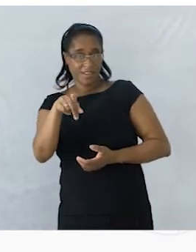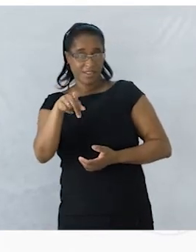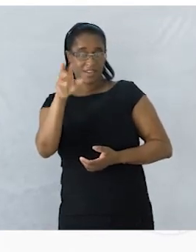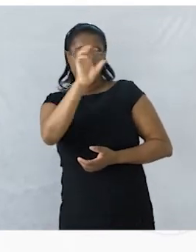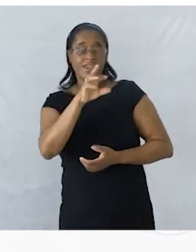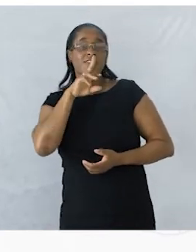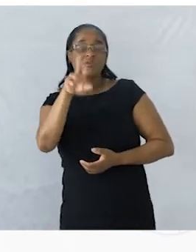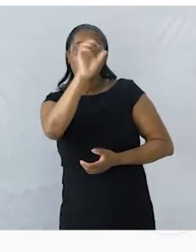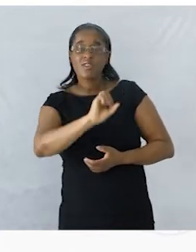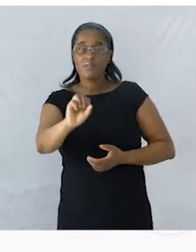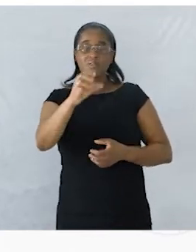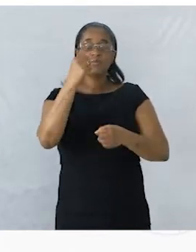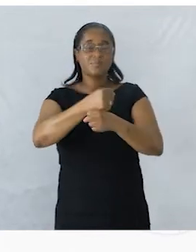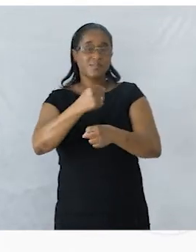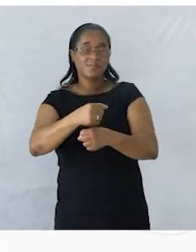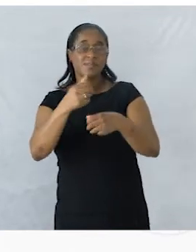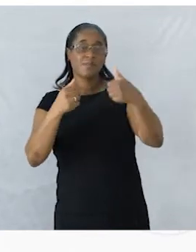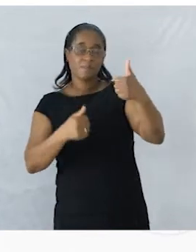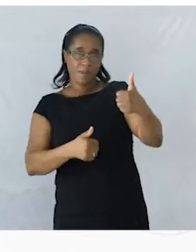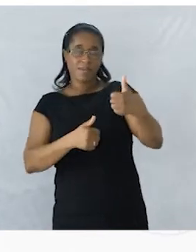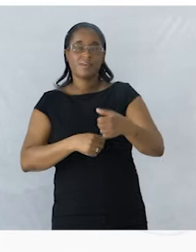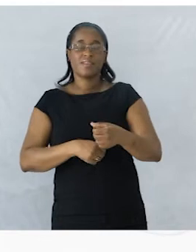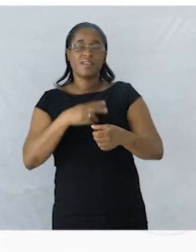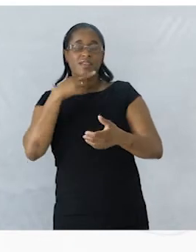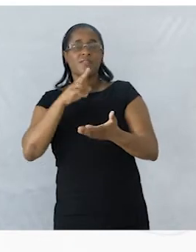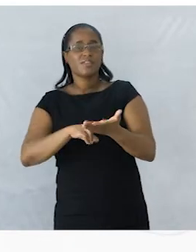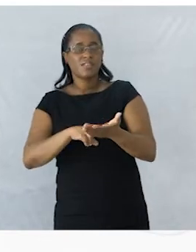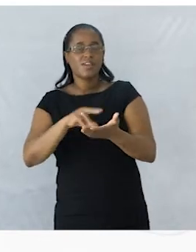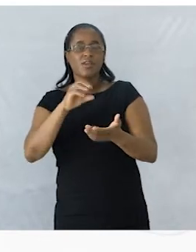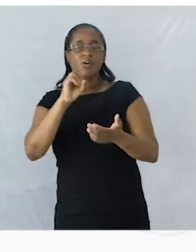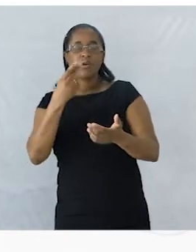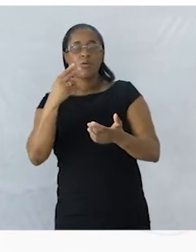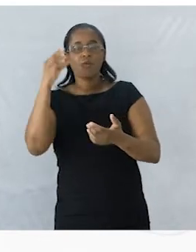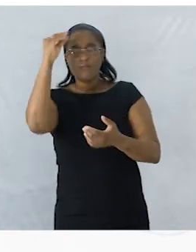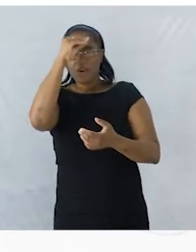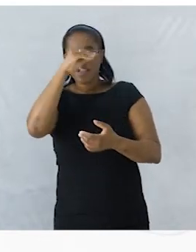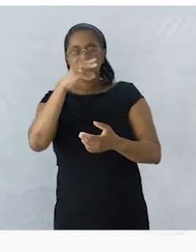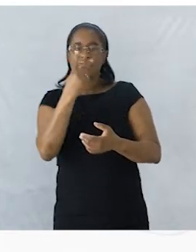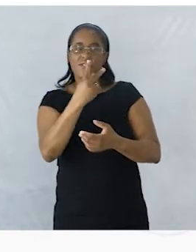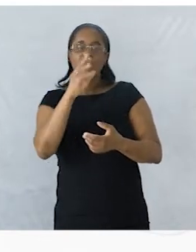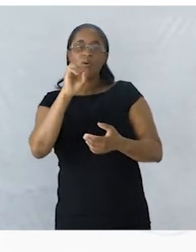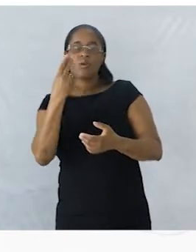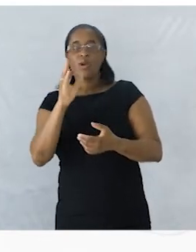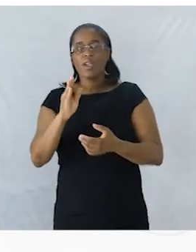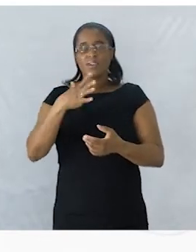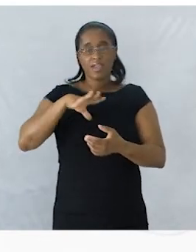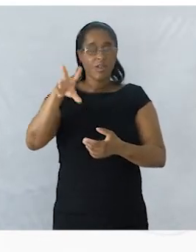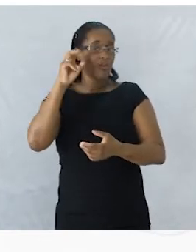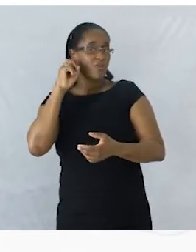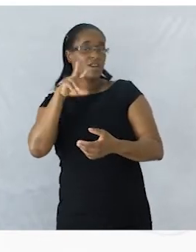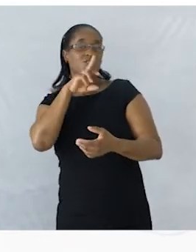resposta do exercício a linha B. É verdadeira ou é falsa? Quero ouvir a resposta.